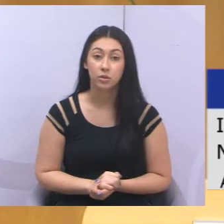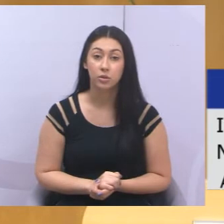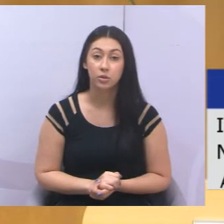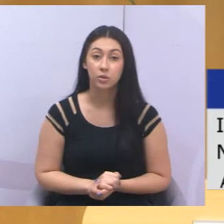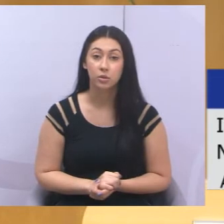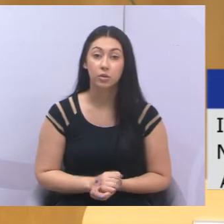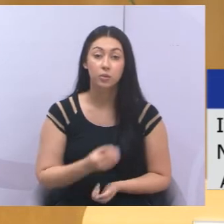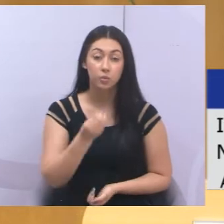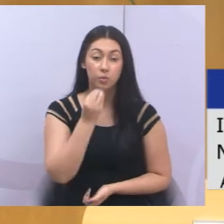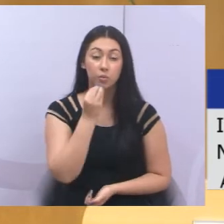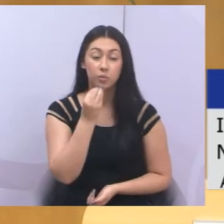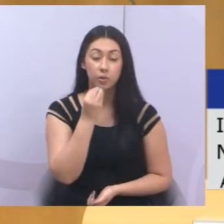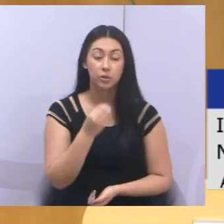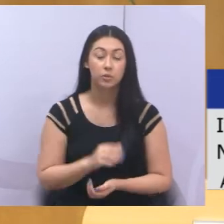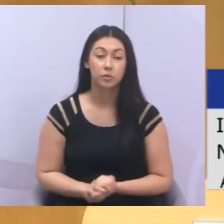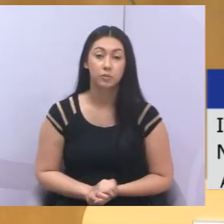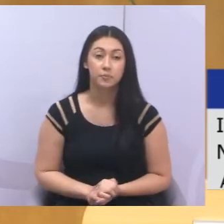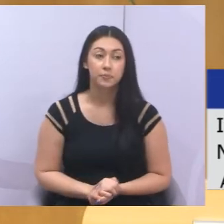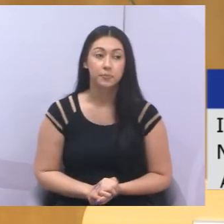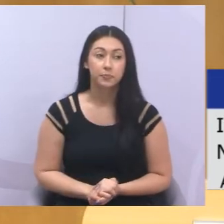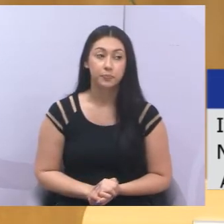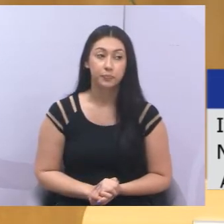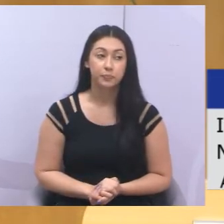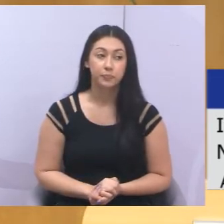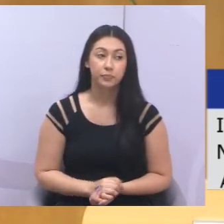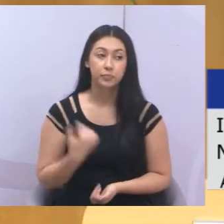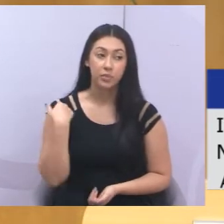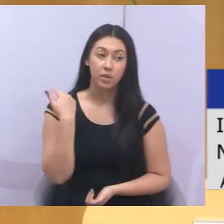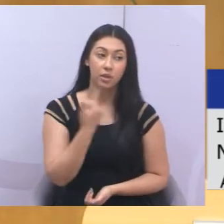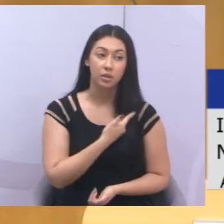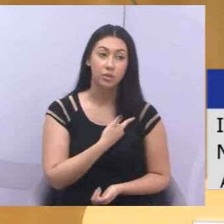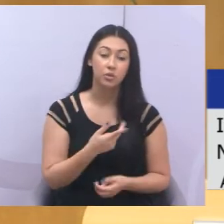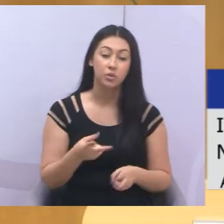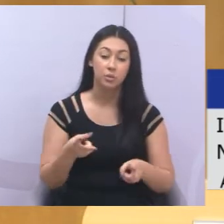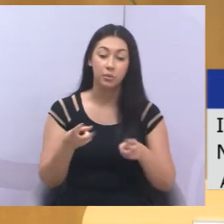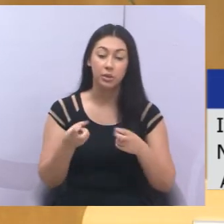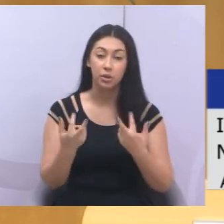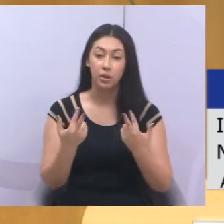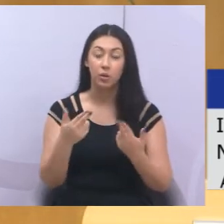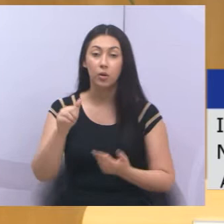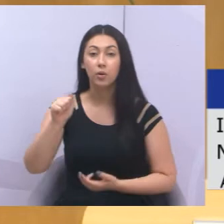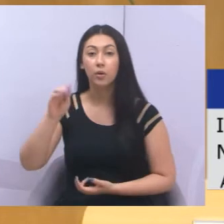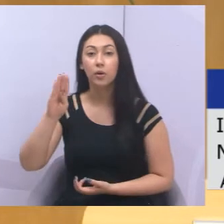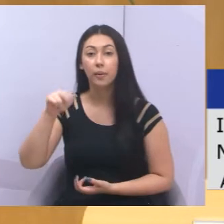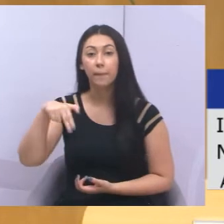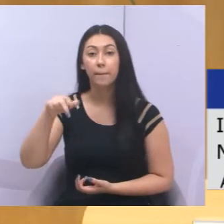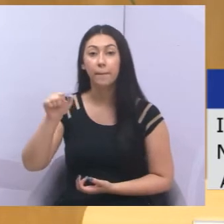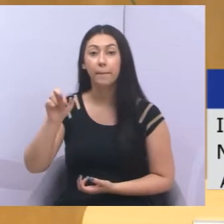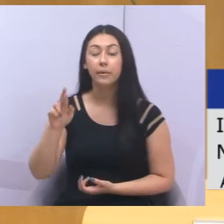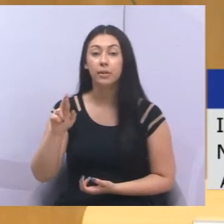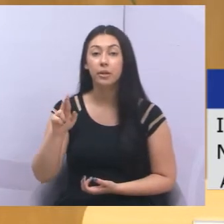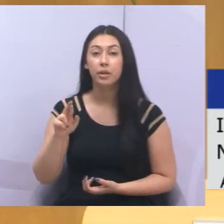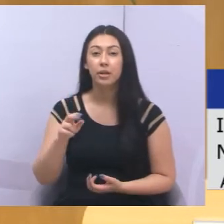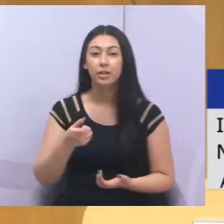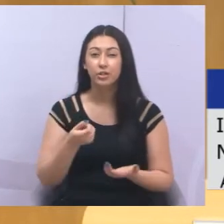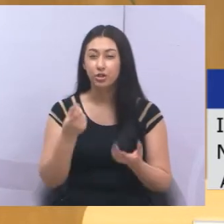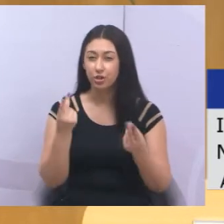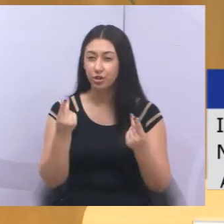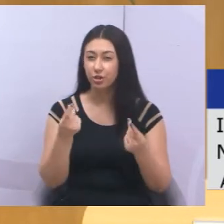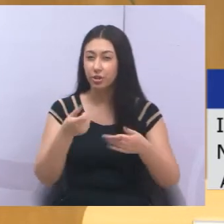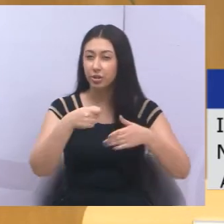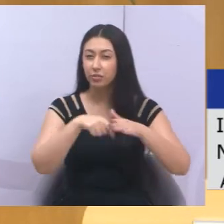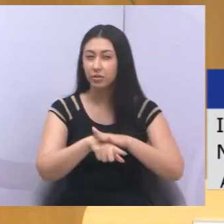é uma oportunidade para isso. A gente vê, como o Abner citou, dos investimentos públicos,